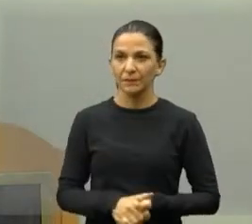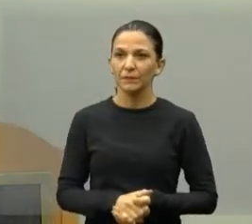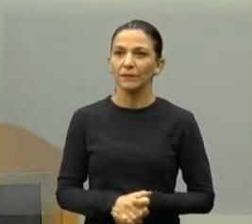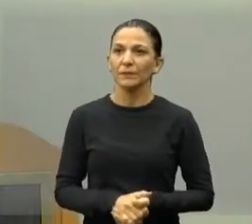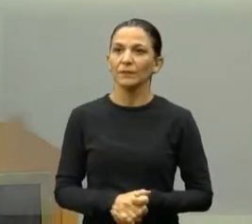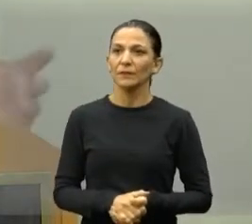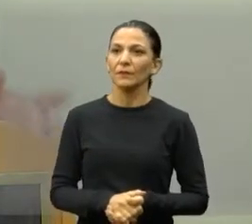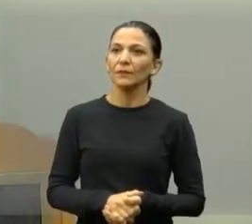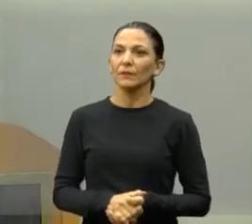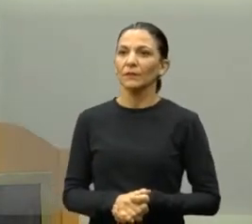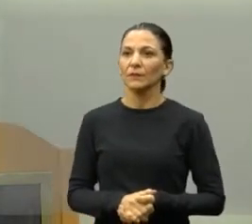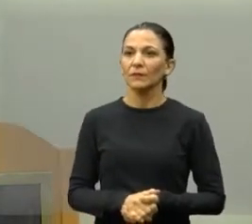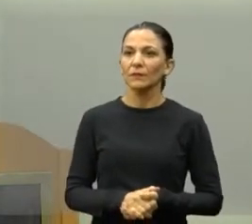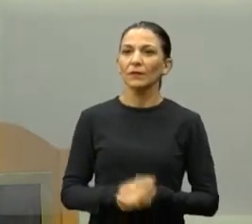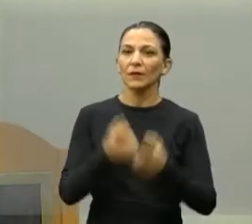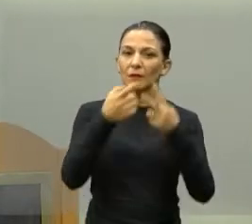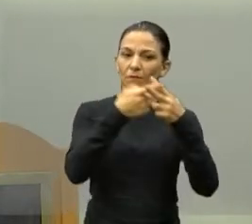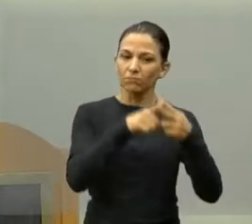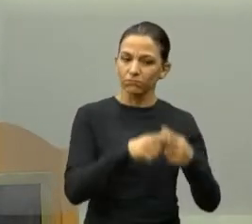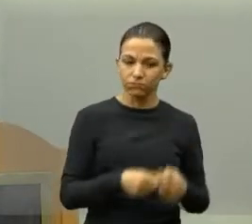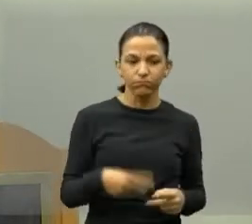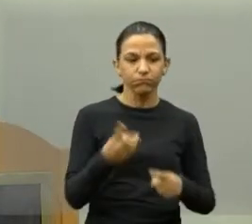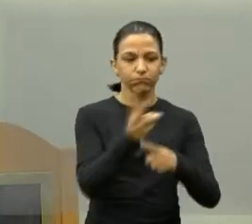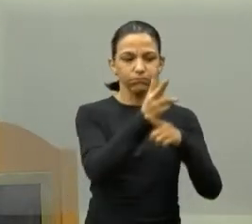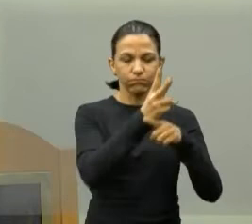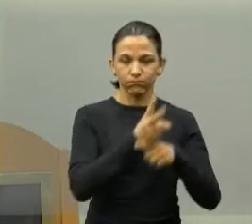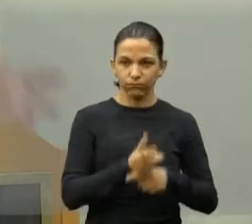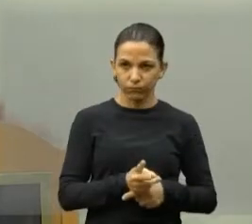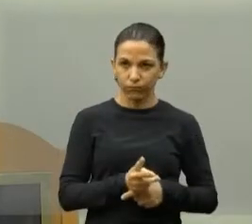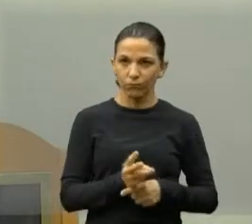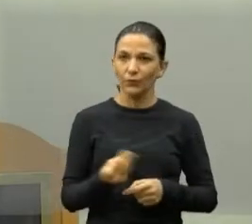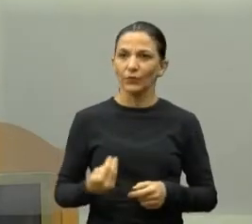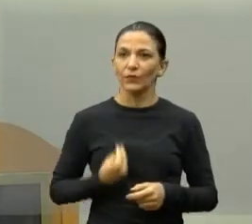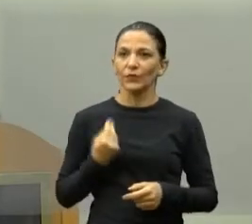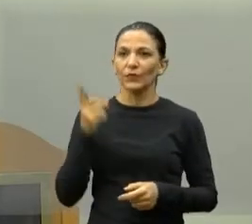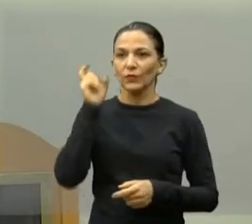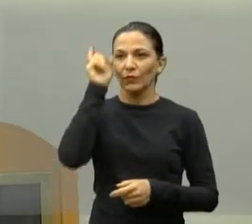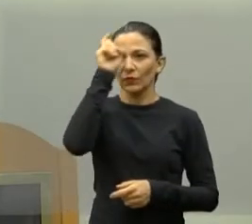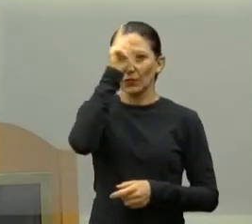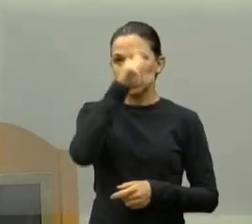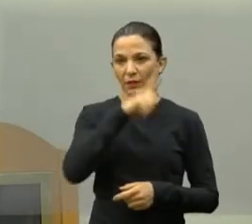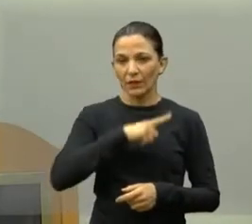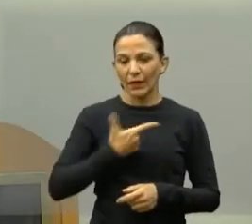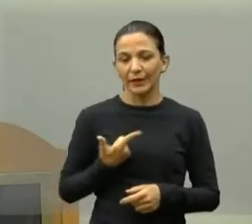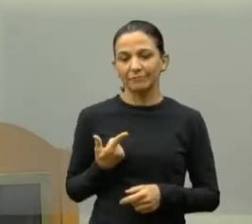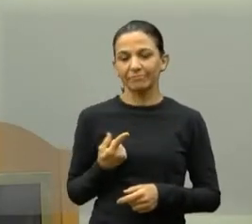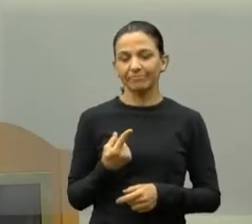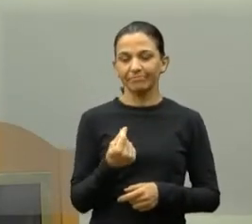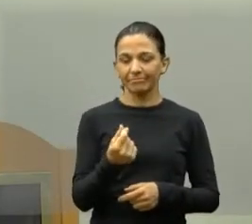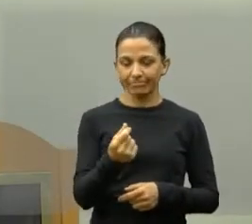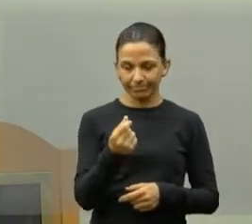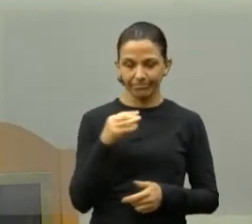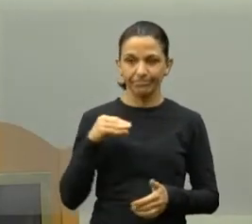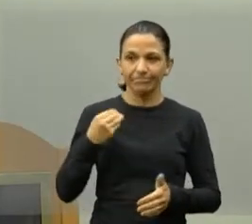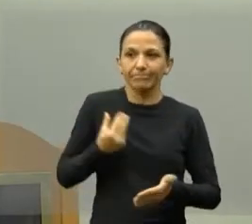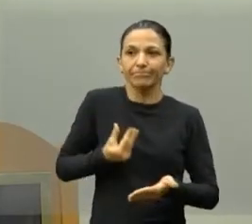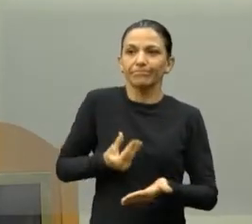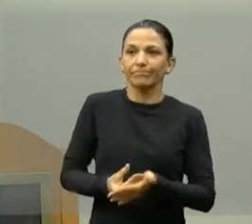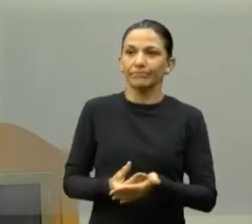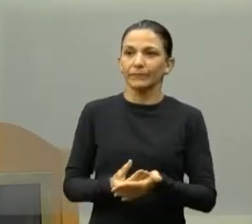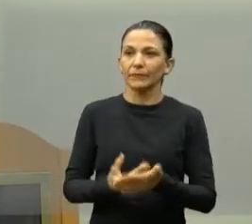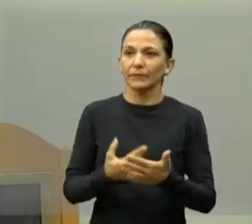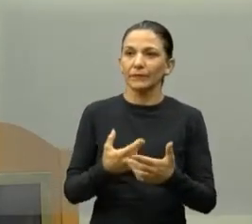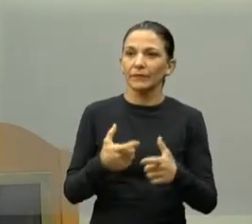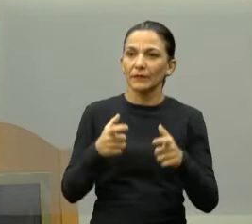falar um pouco da zeladoria Lógico que a gente vive uma dificuldade financeira é todo mundo tem